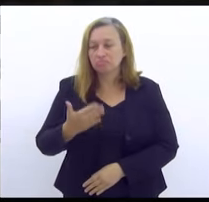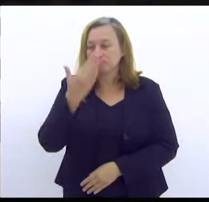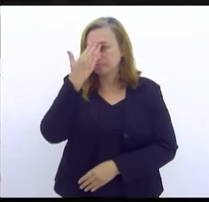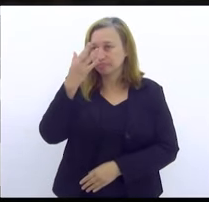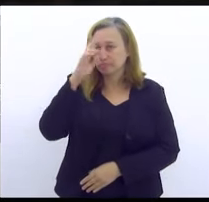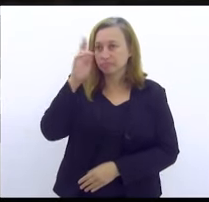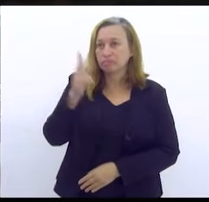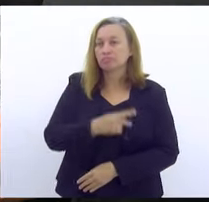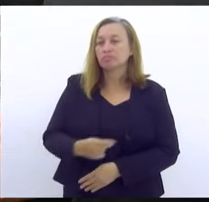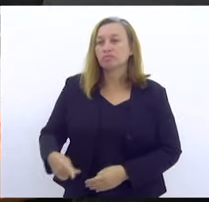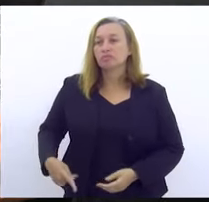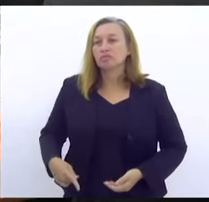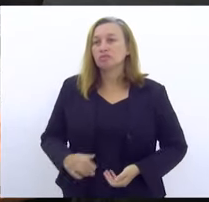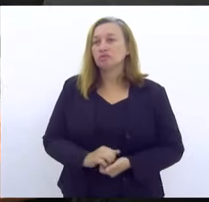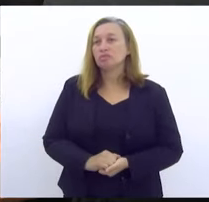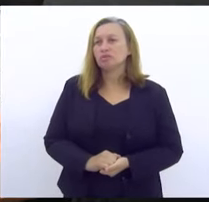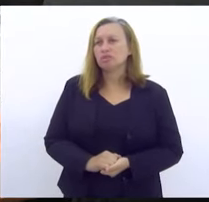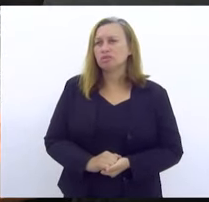senhor presidente.